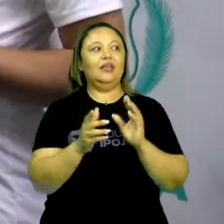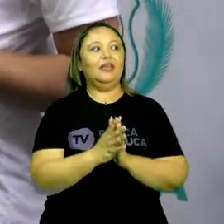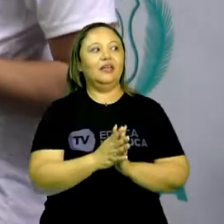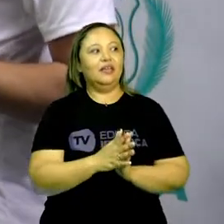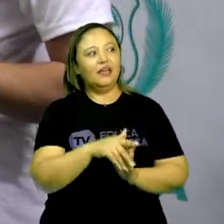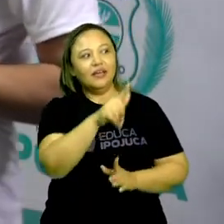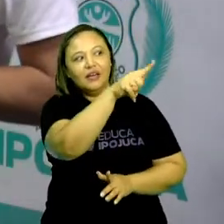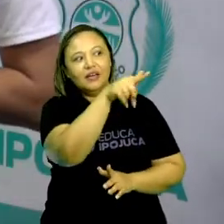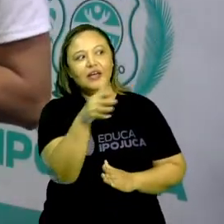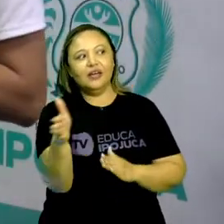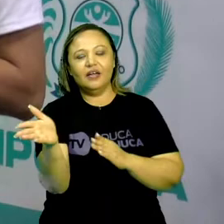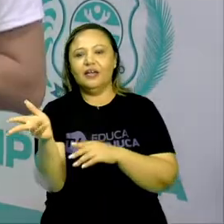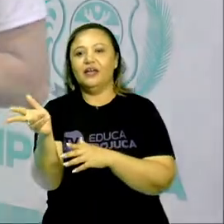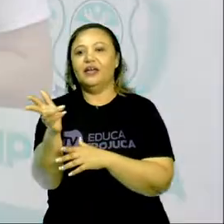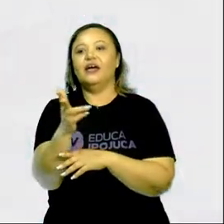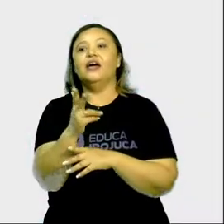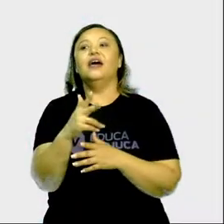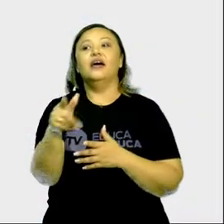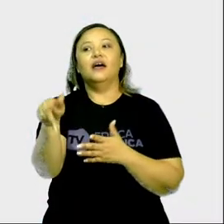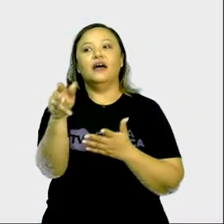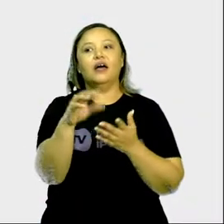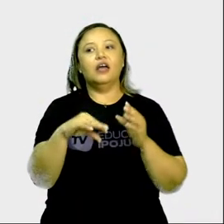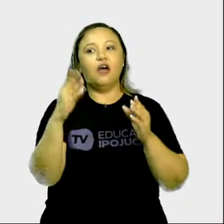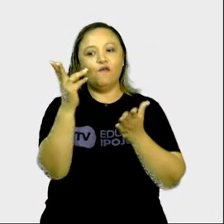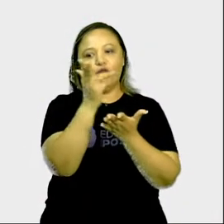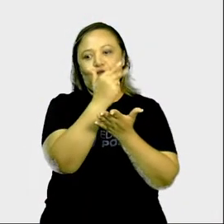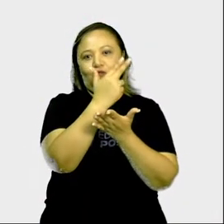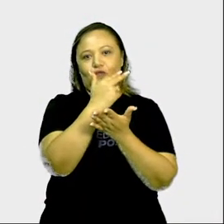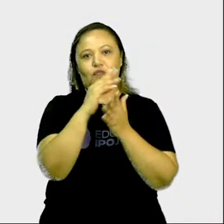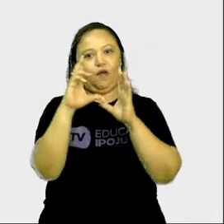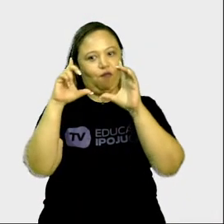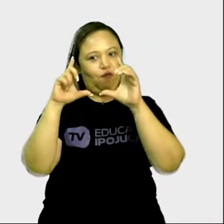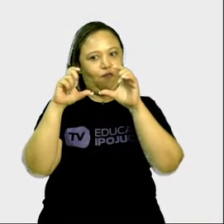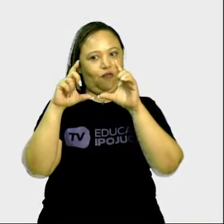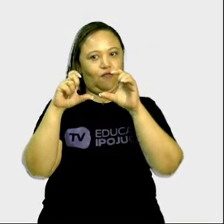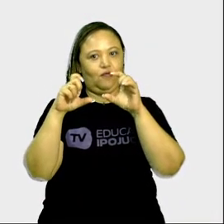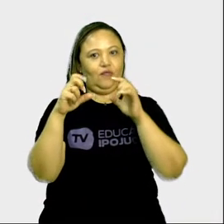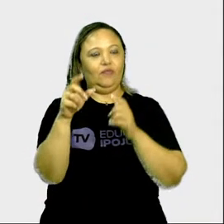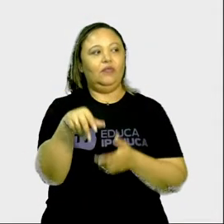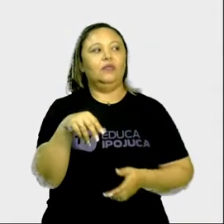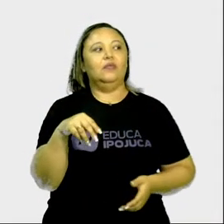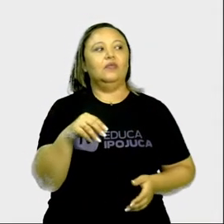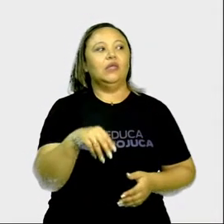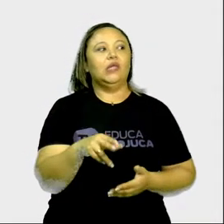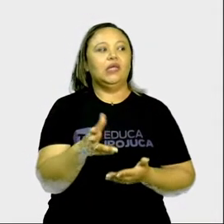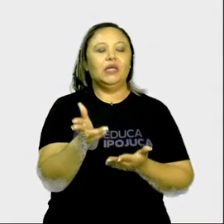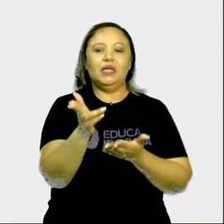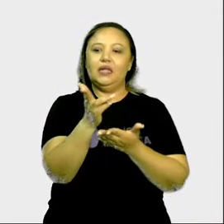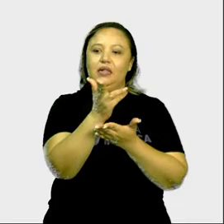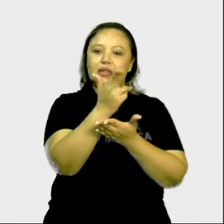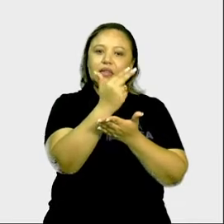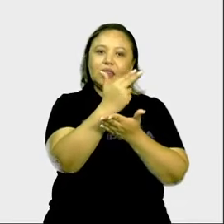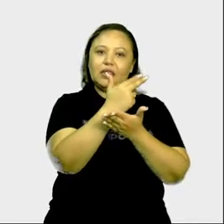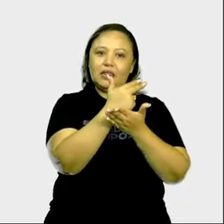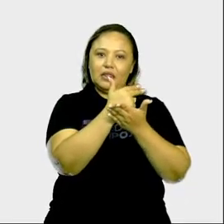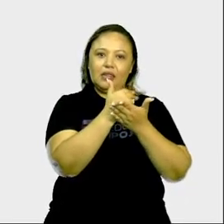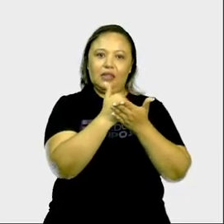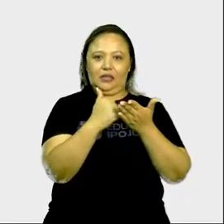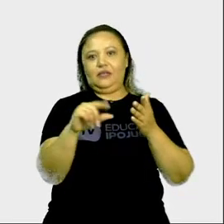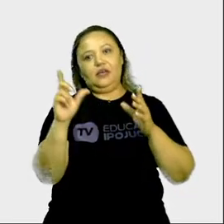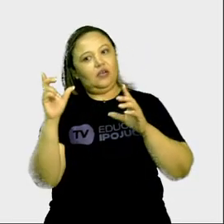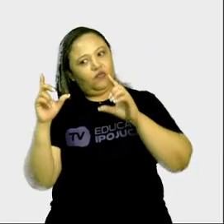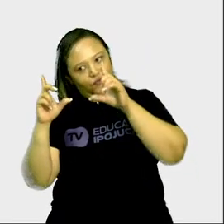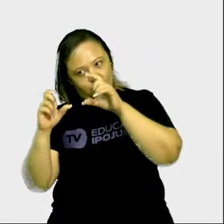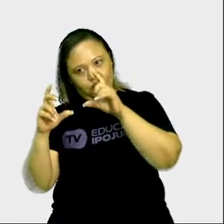Tem foto aqui, pronto. O Petrúquio e a Catarina, aqui, né? E ali a Elizabeth Taylor e o Richard Burton,